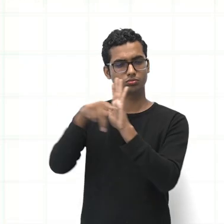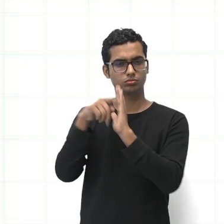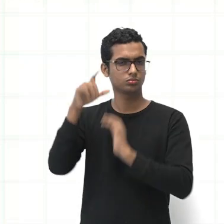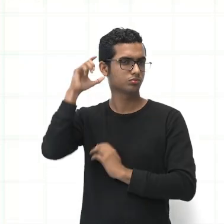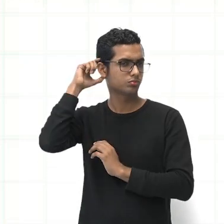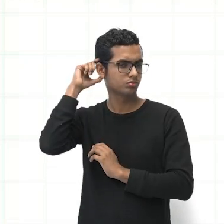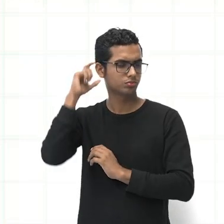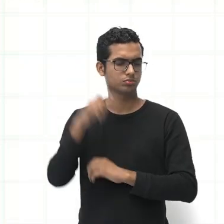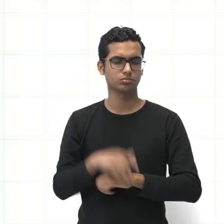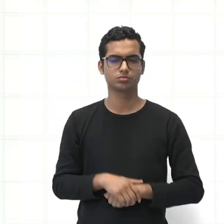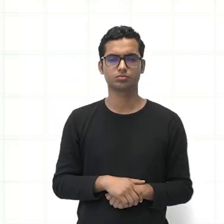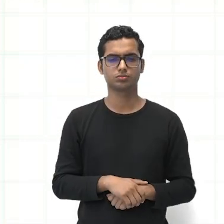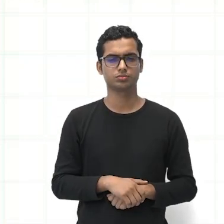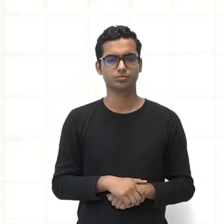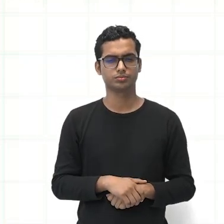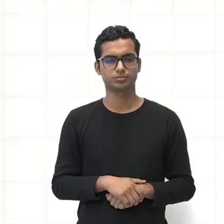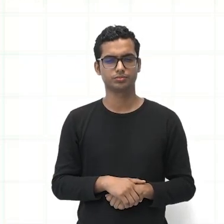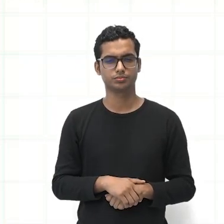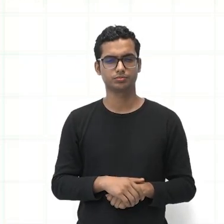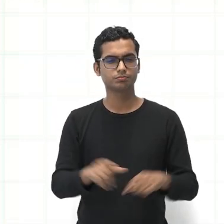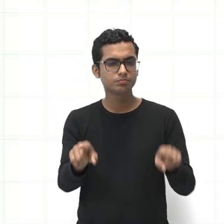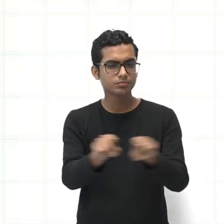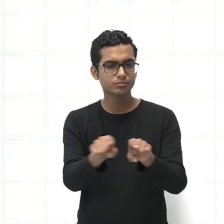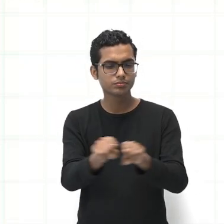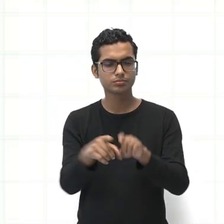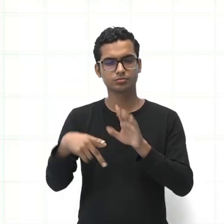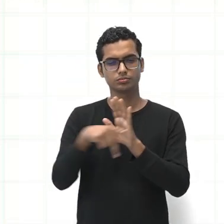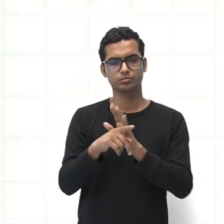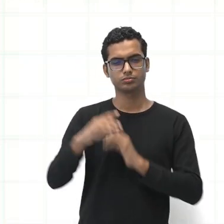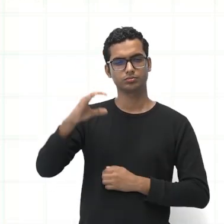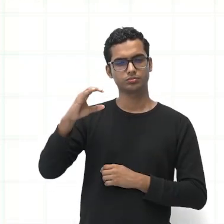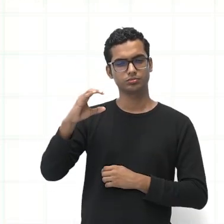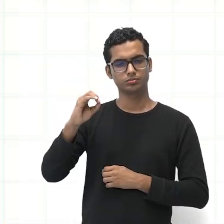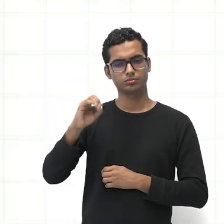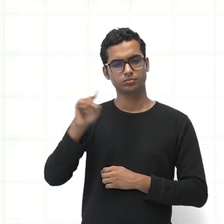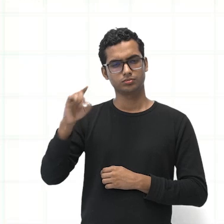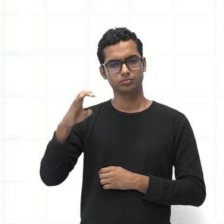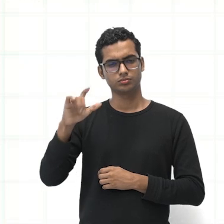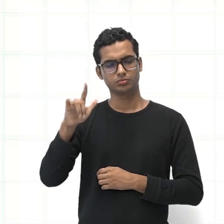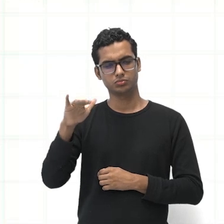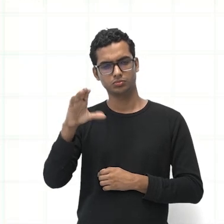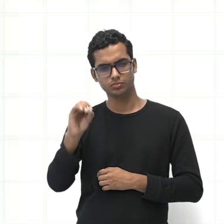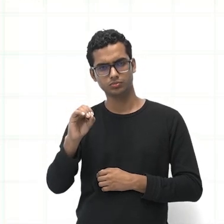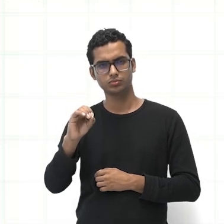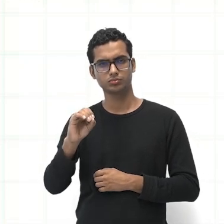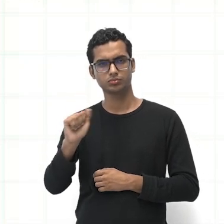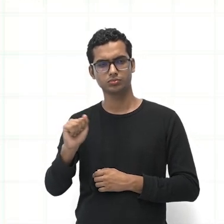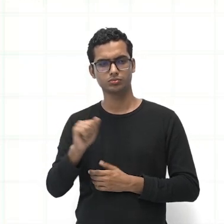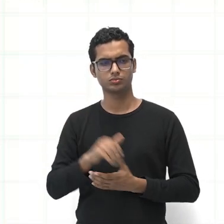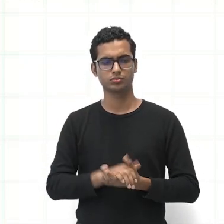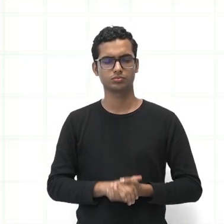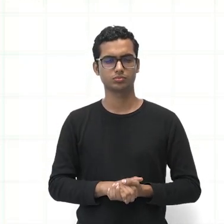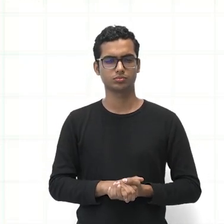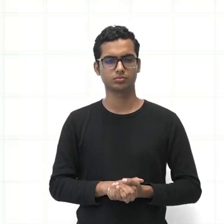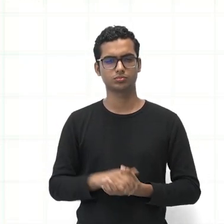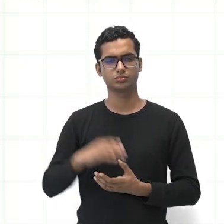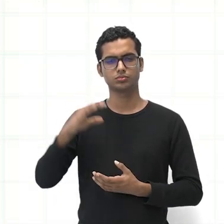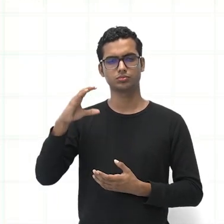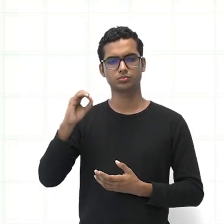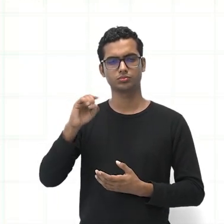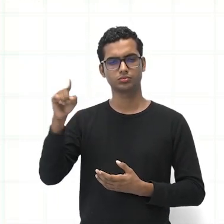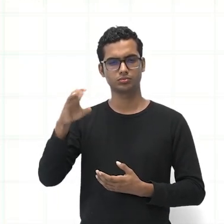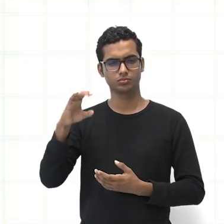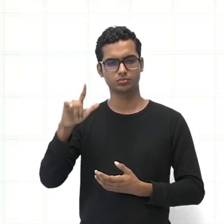seguida, a cóclea, um órgão espiral. O que é espiral, crianças? E